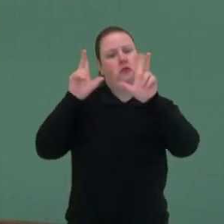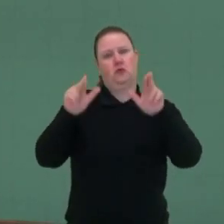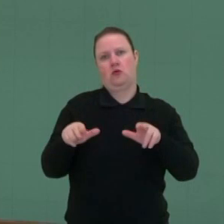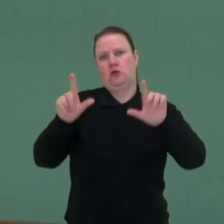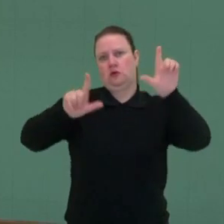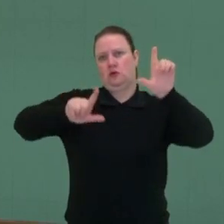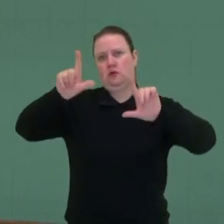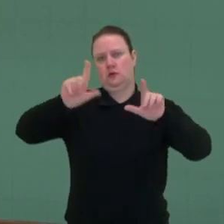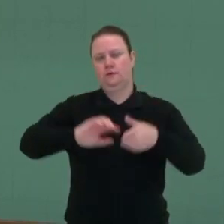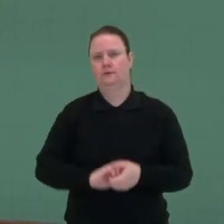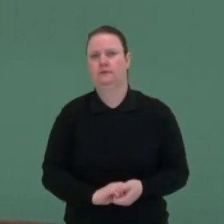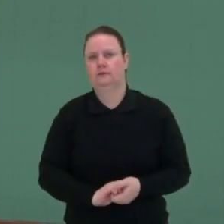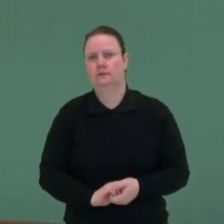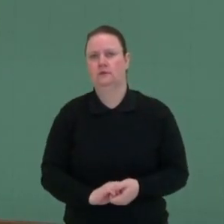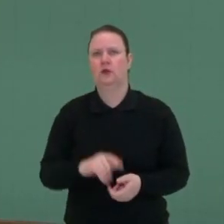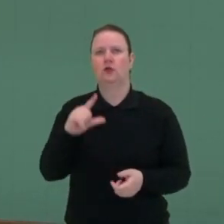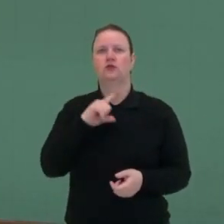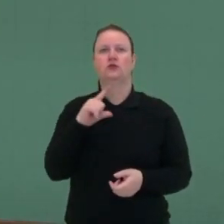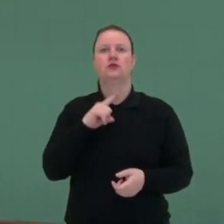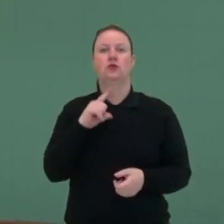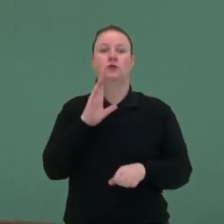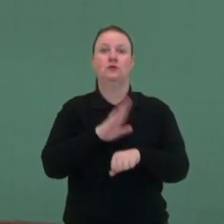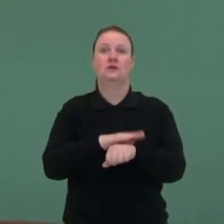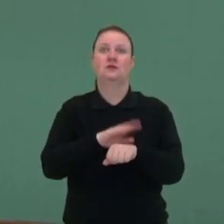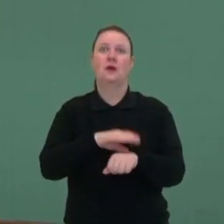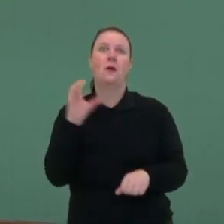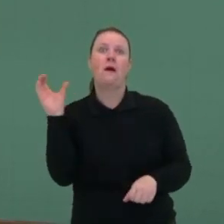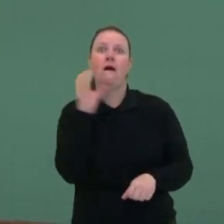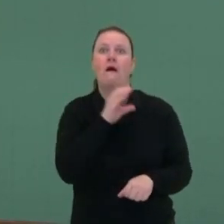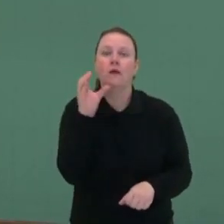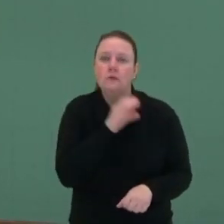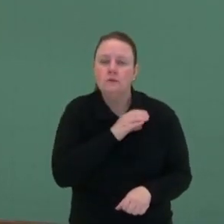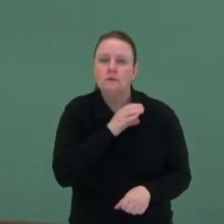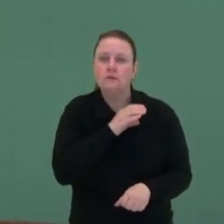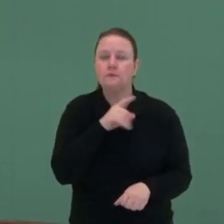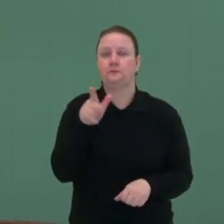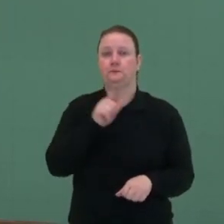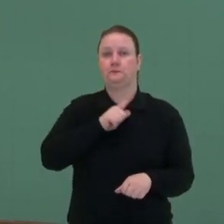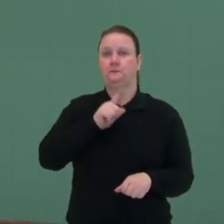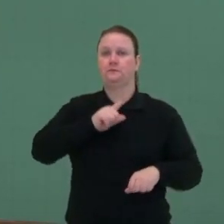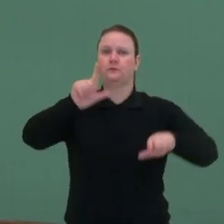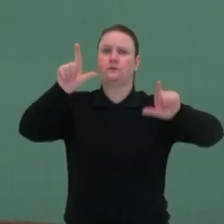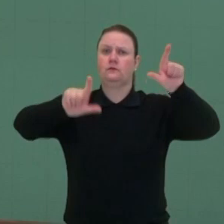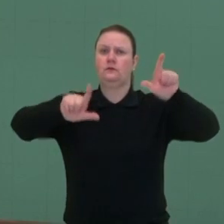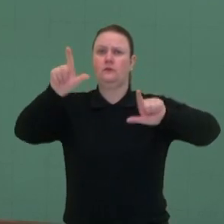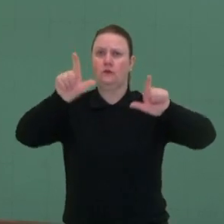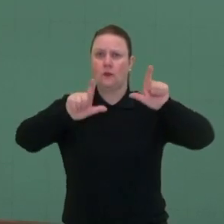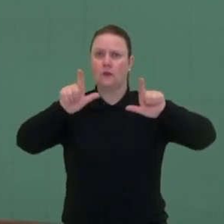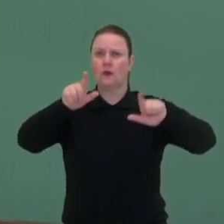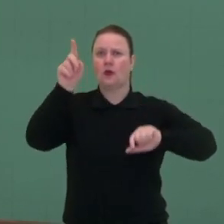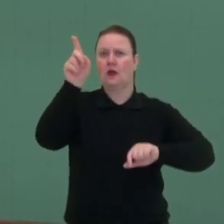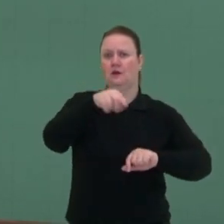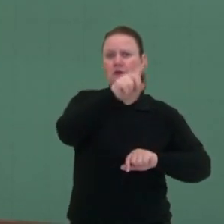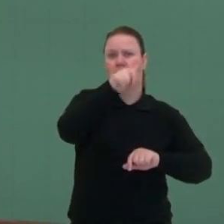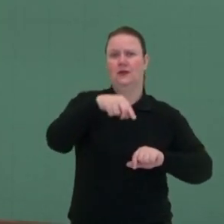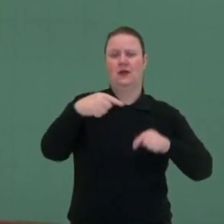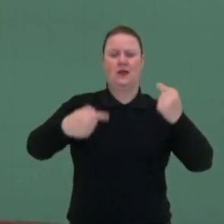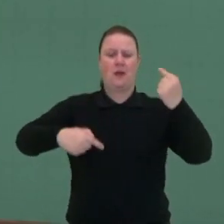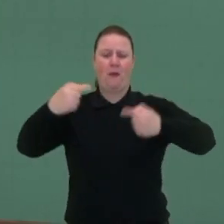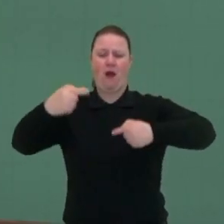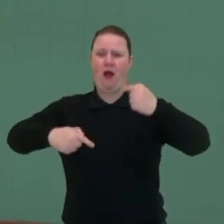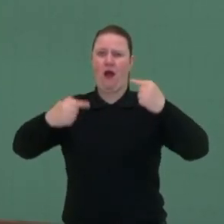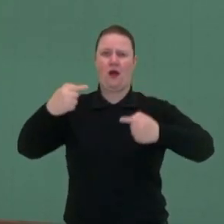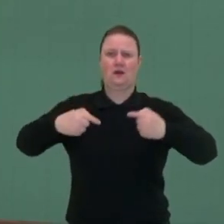televisão. Portanto, eles tinham reduzidíssimo tempo. Muitas emissoras de televisão cancelaram debates porque não seria